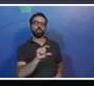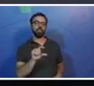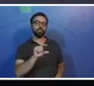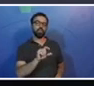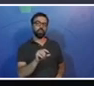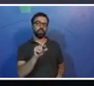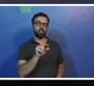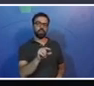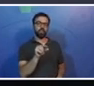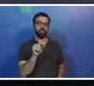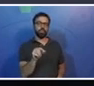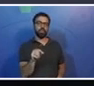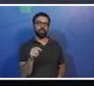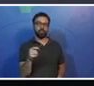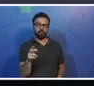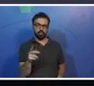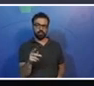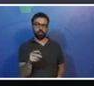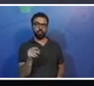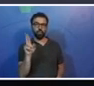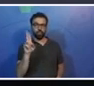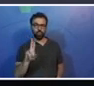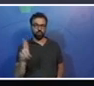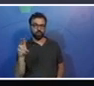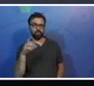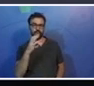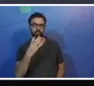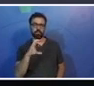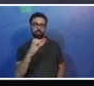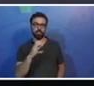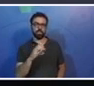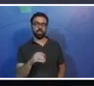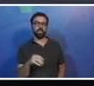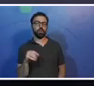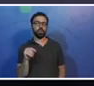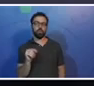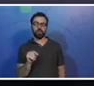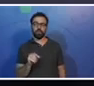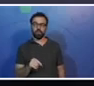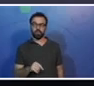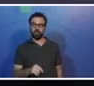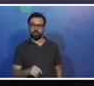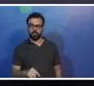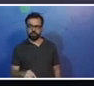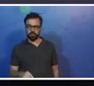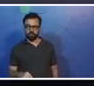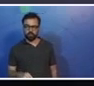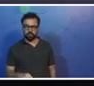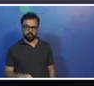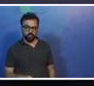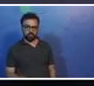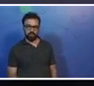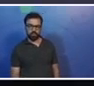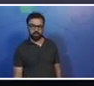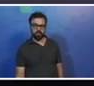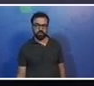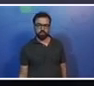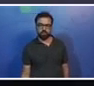A: perversão, alucinação, erudição,